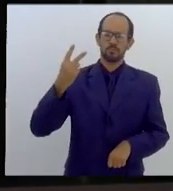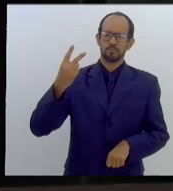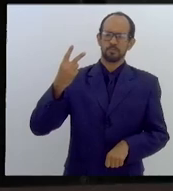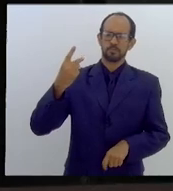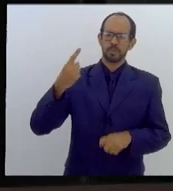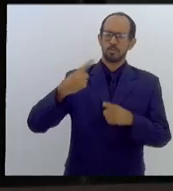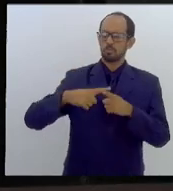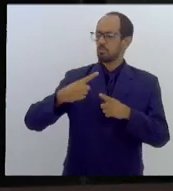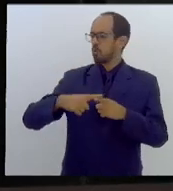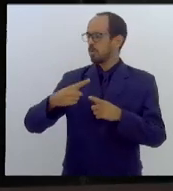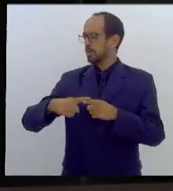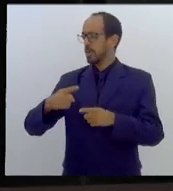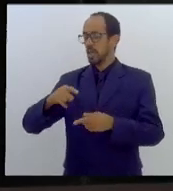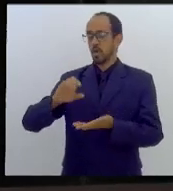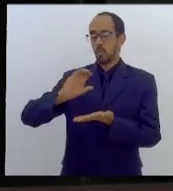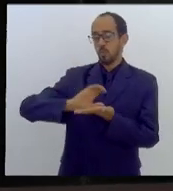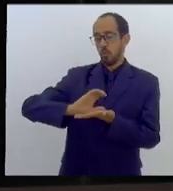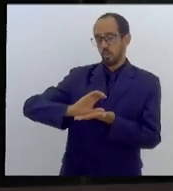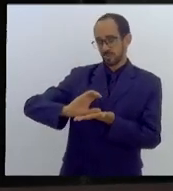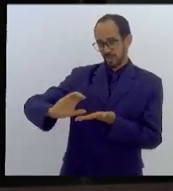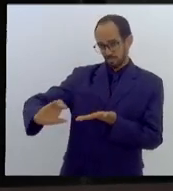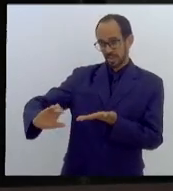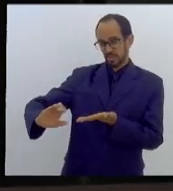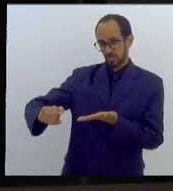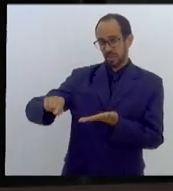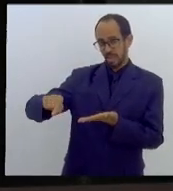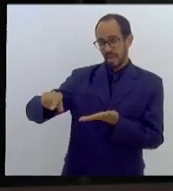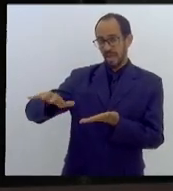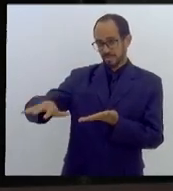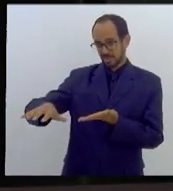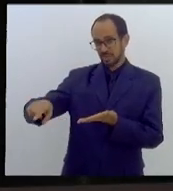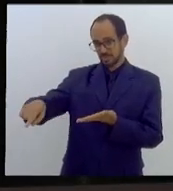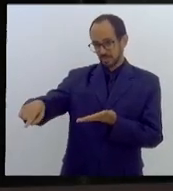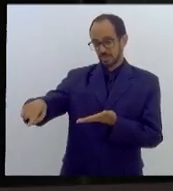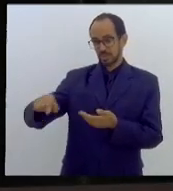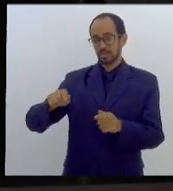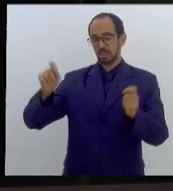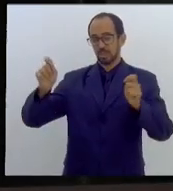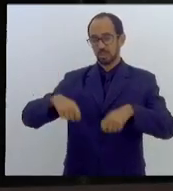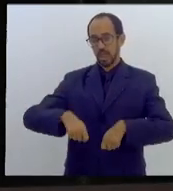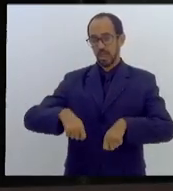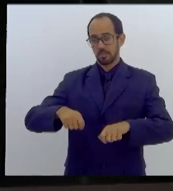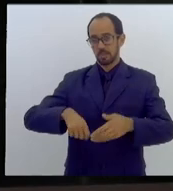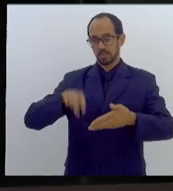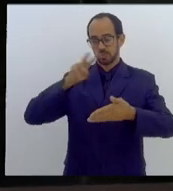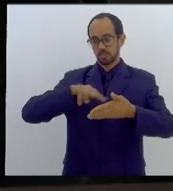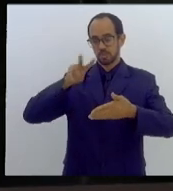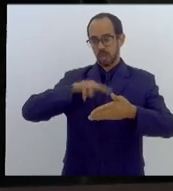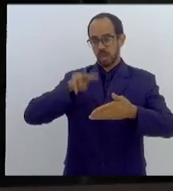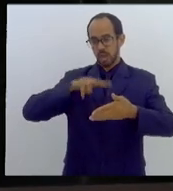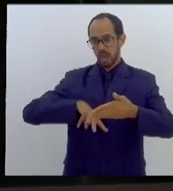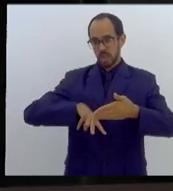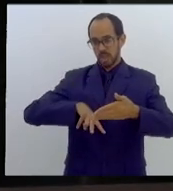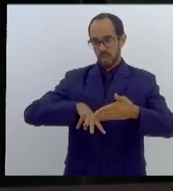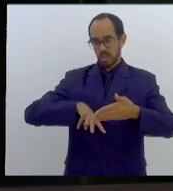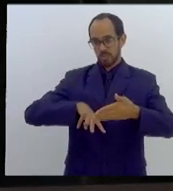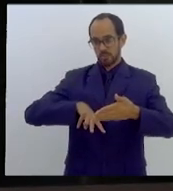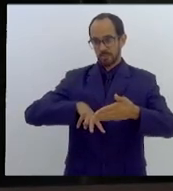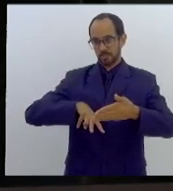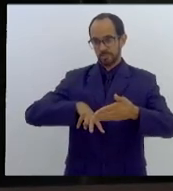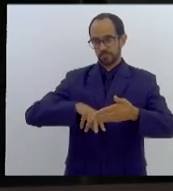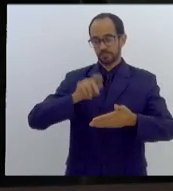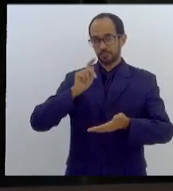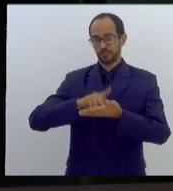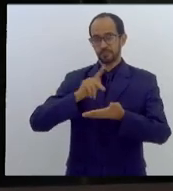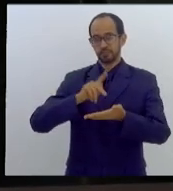o orçamento, através dele, podemos ler exatamente aquilo